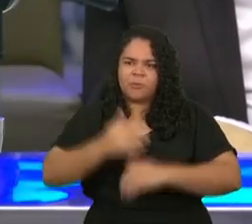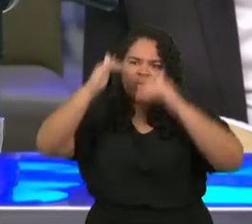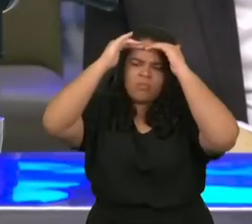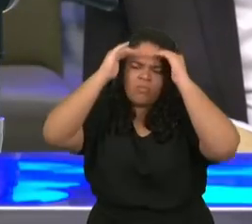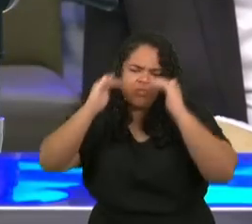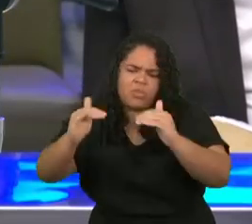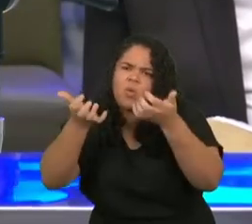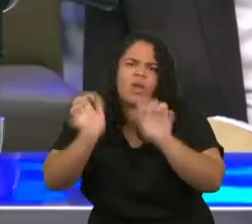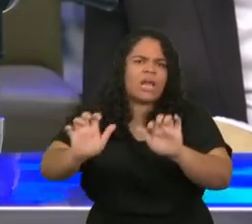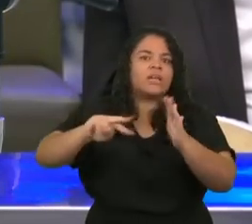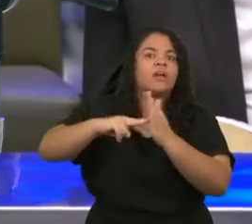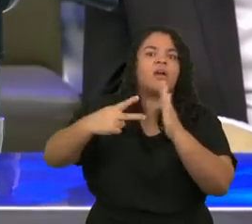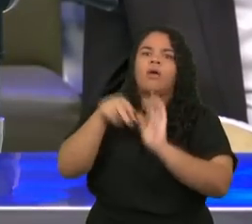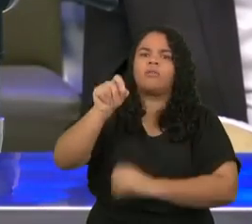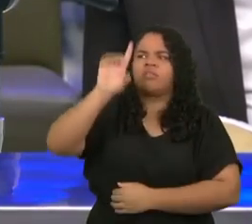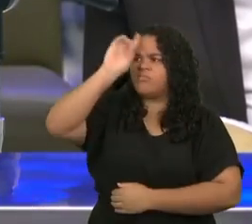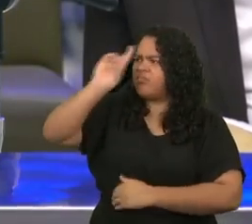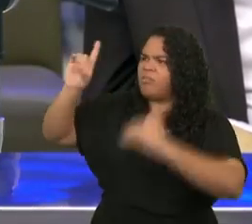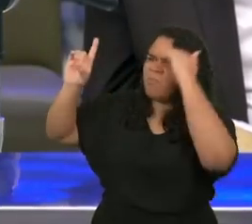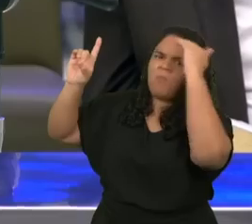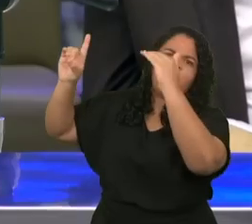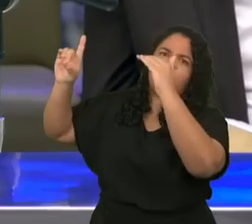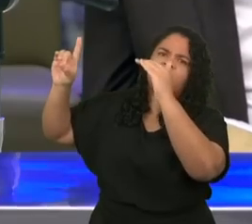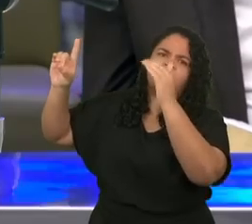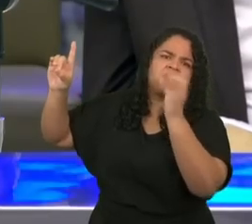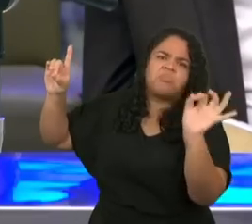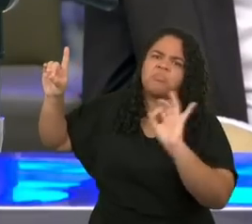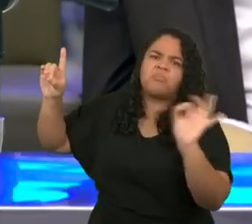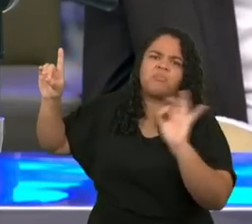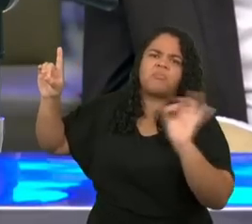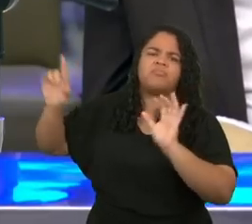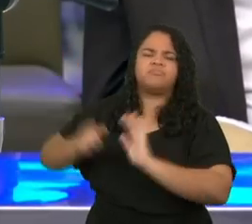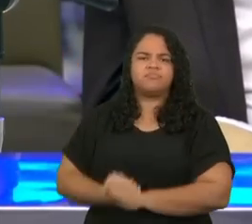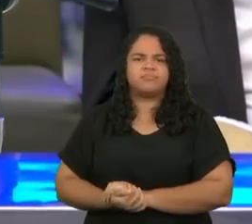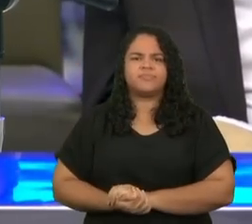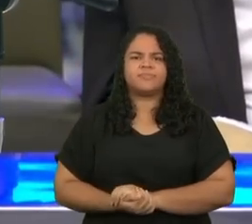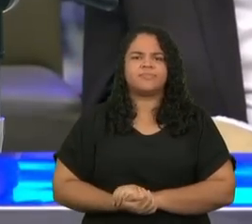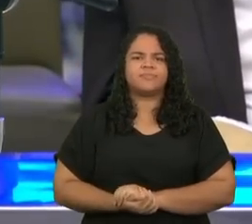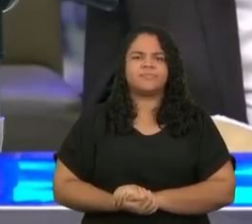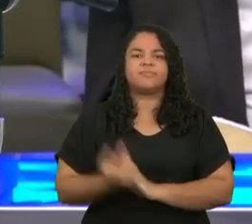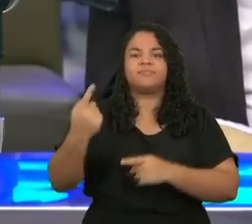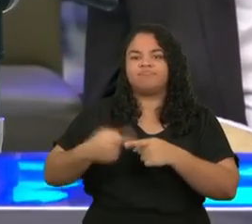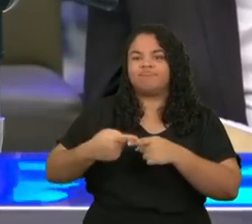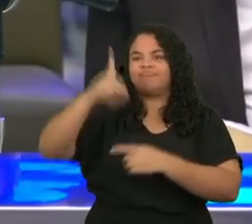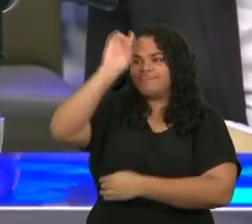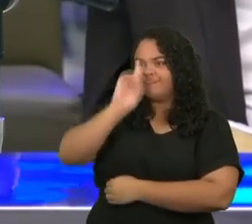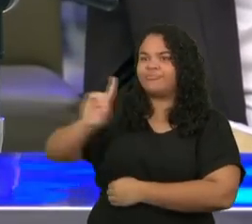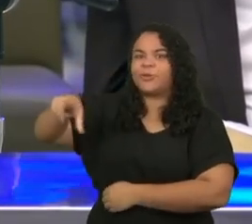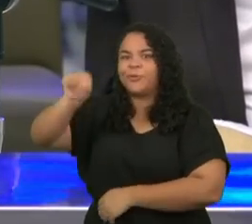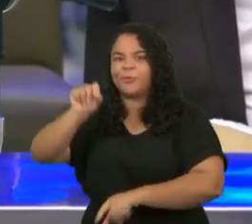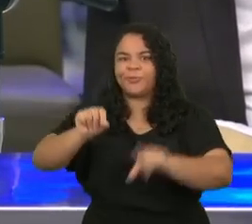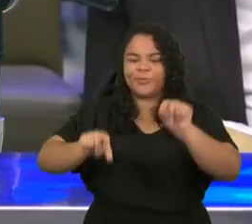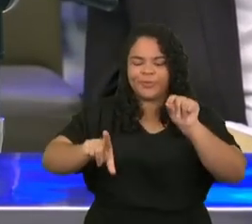criança em nome dele a Ele o recebe quem obedece as autoridades que Deus constituiu neste mundo